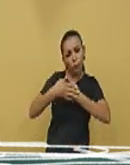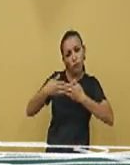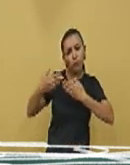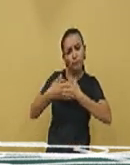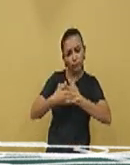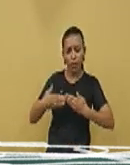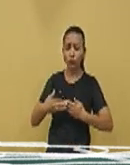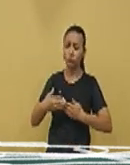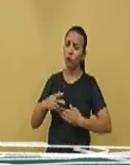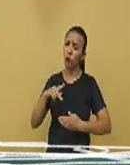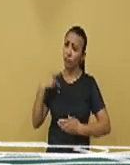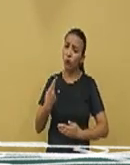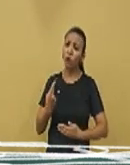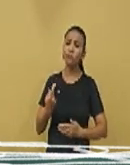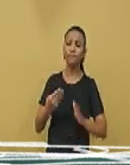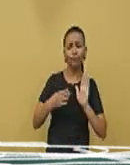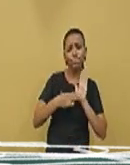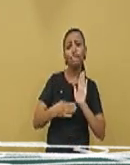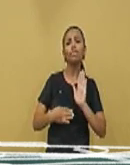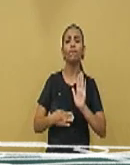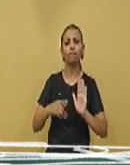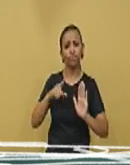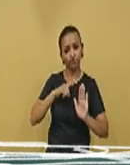é um dos nossos propósitos, que nós estamos,